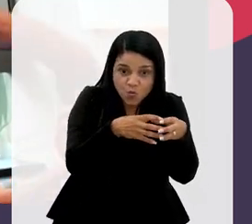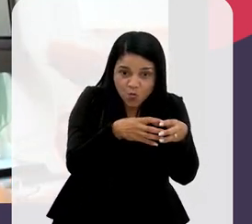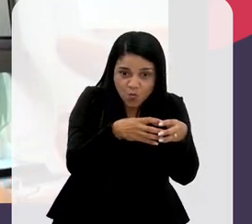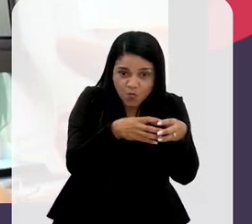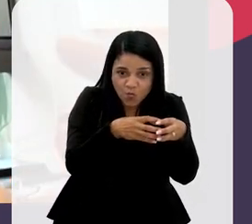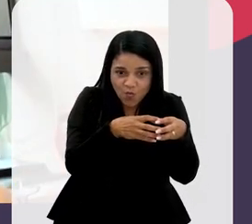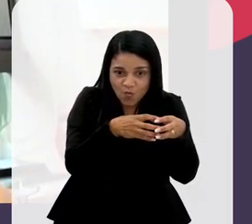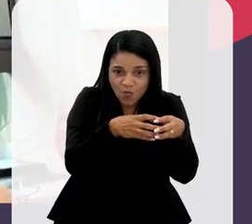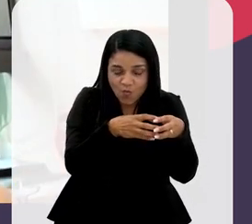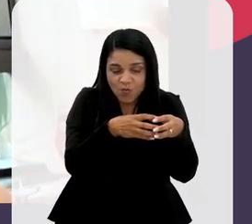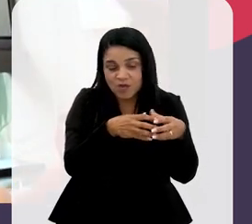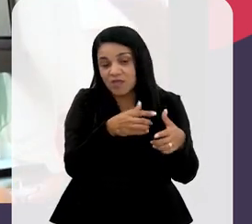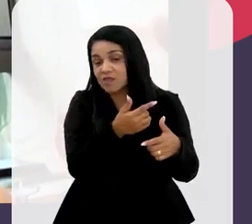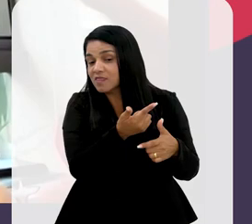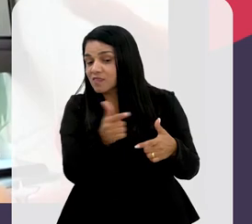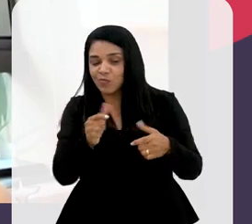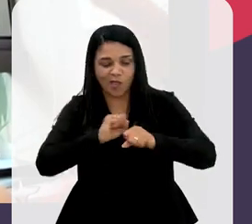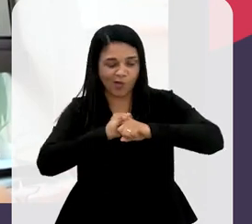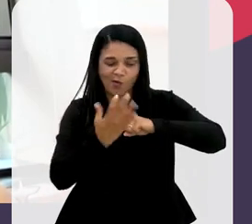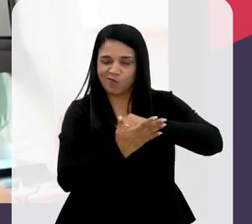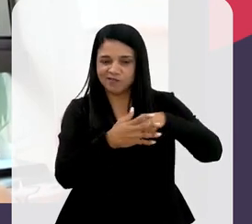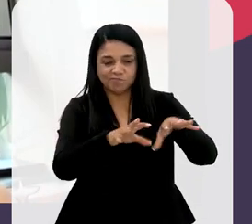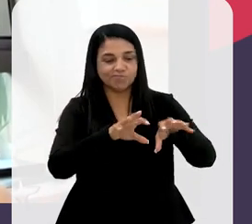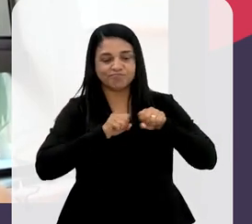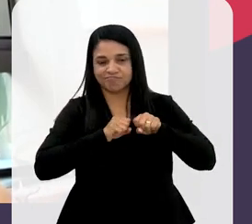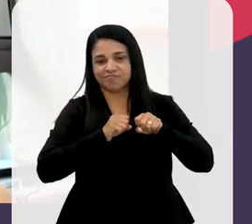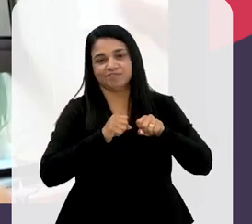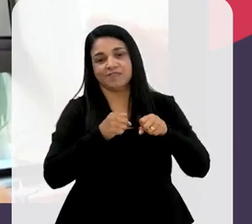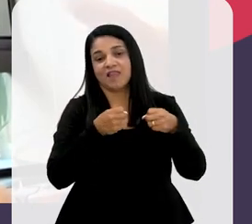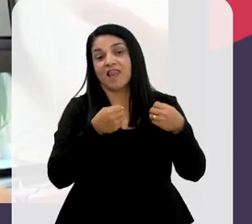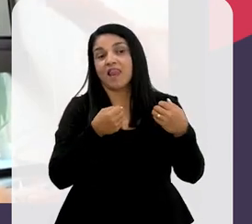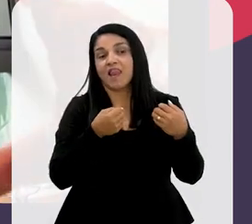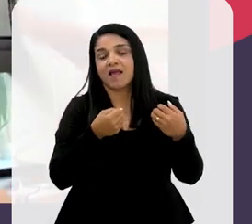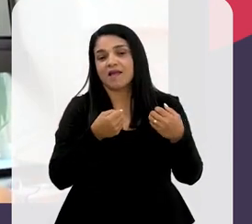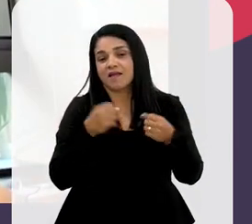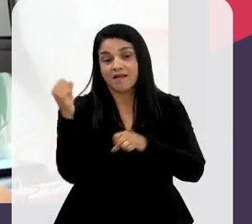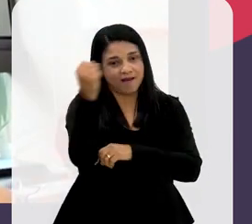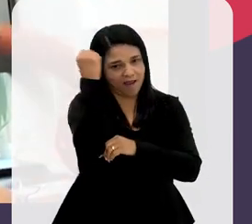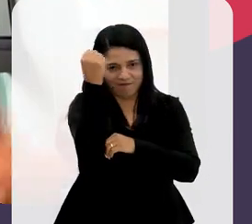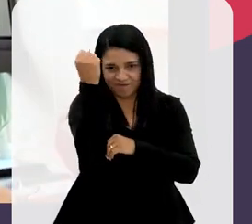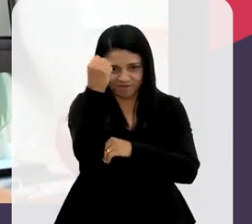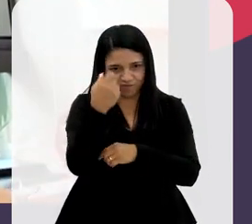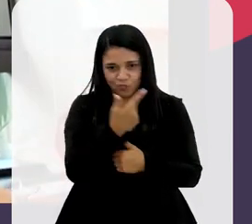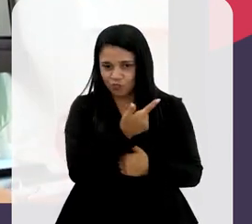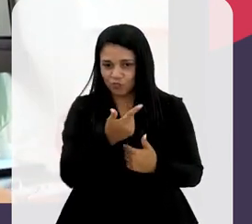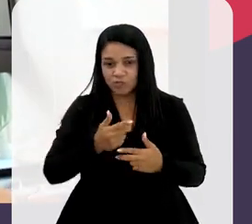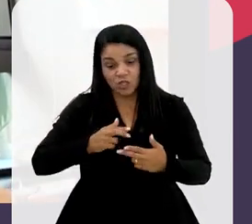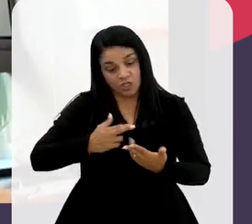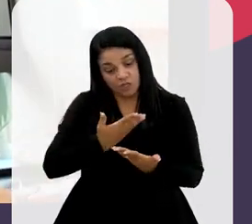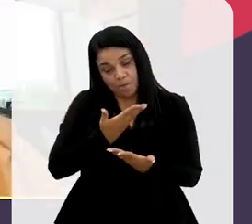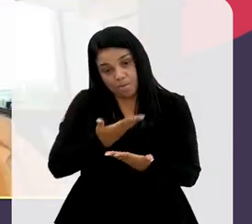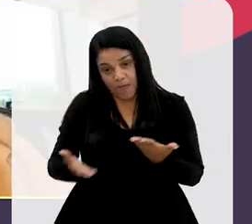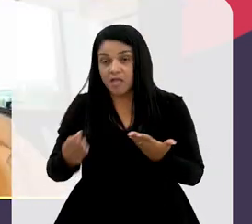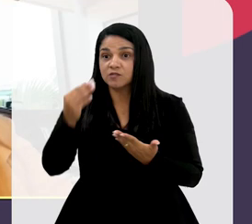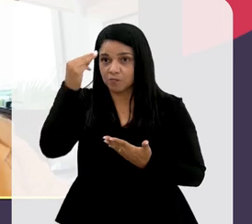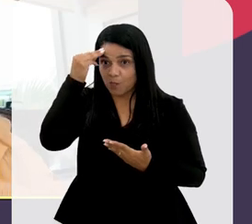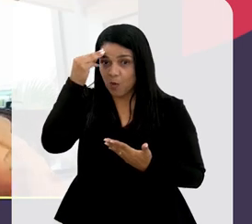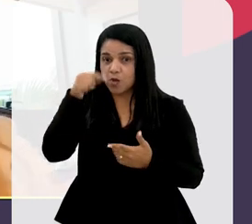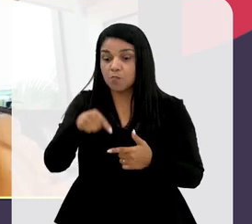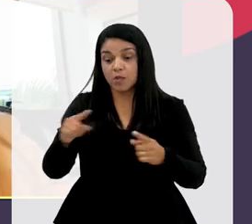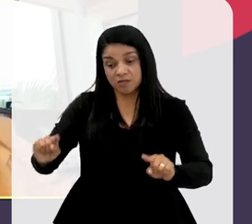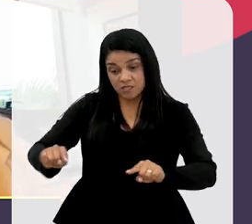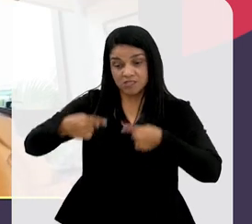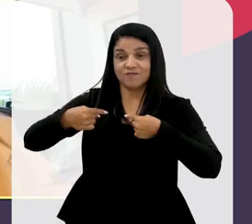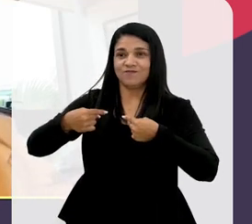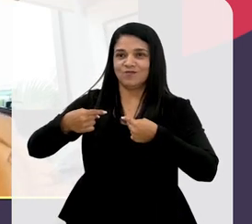um subgrupo que não teve COVID grave e que ainda assim evoluiu com alteração de memória. Isso foi